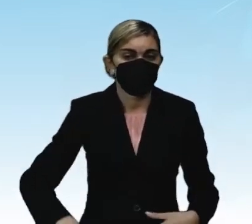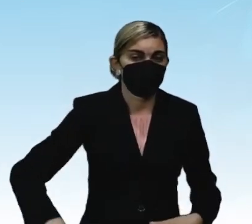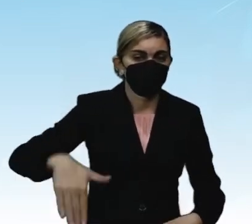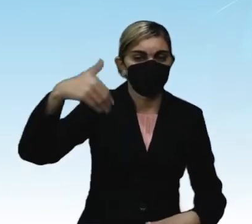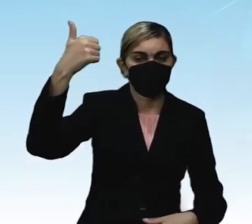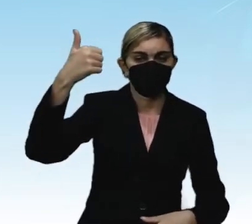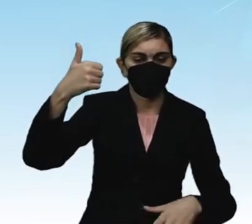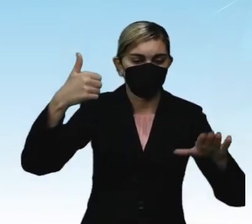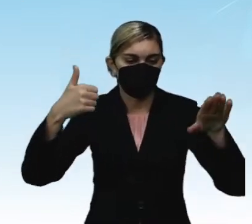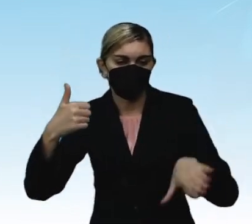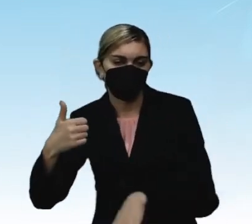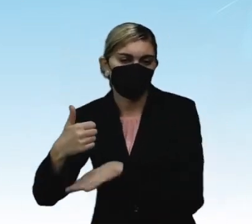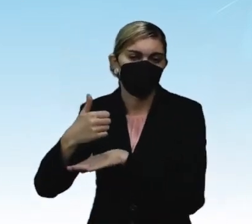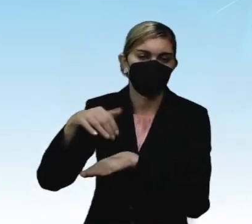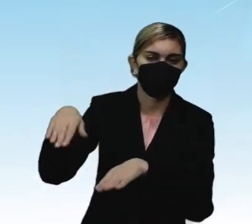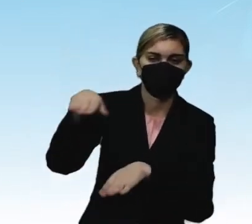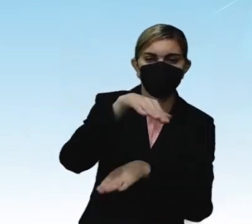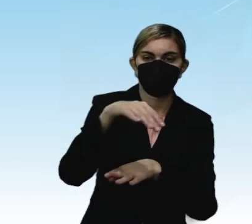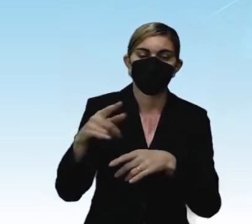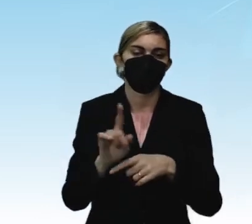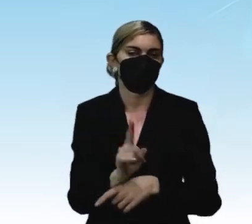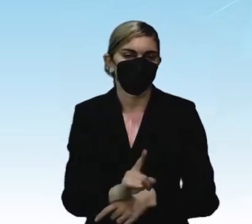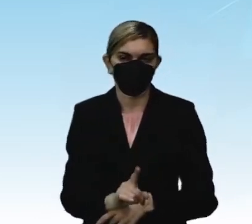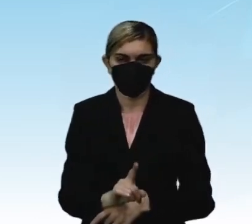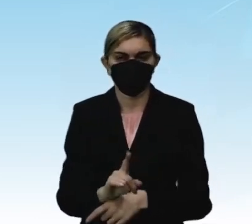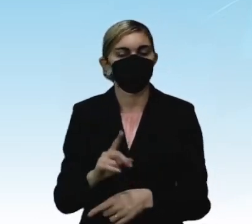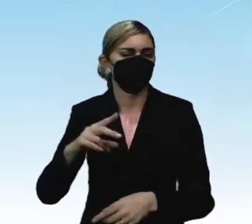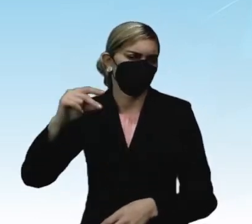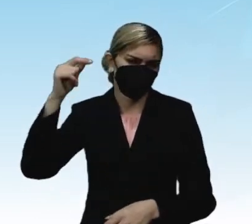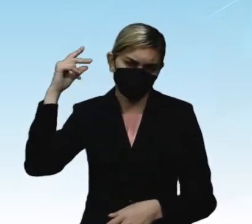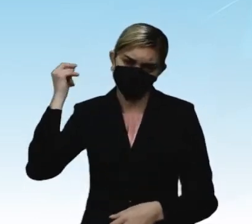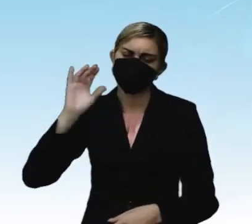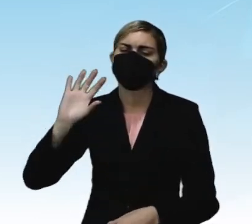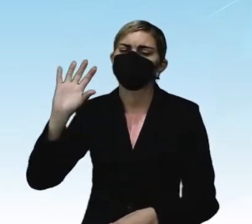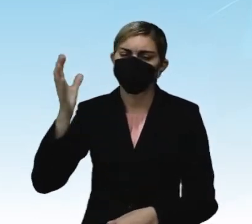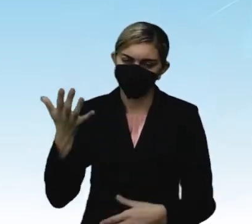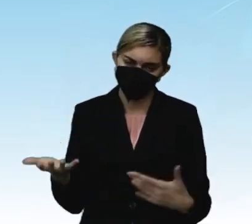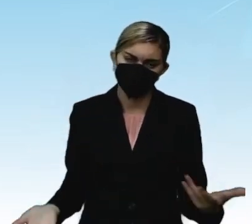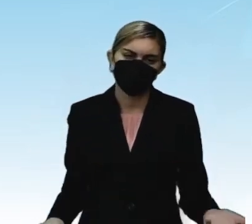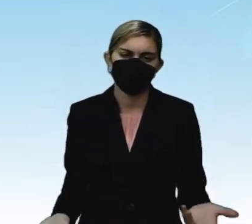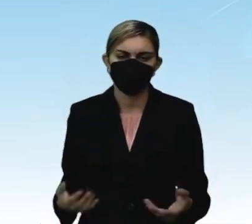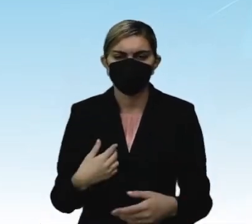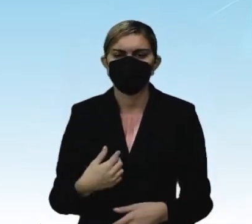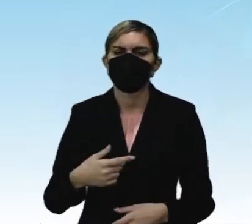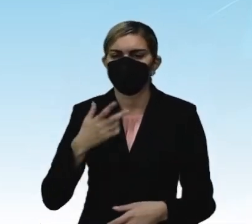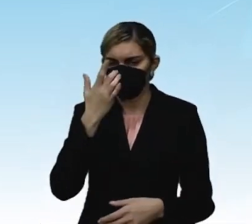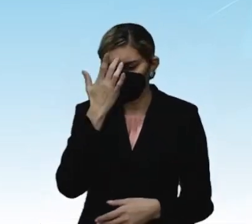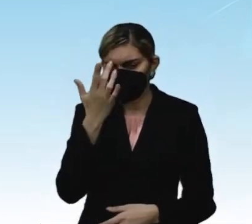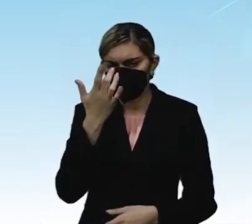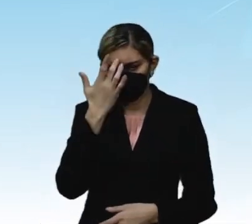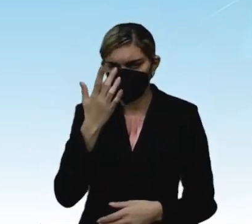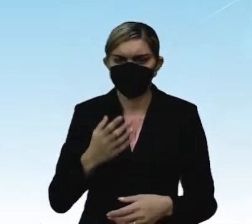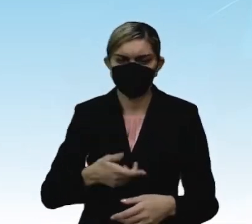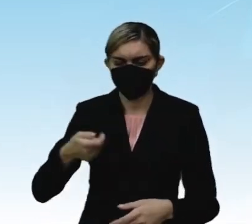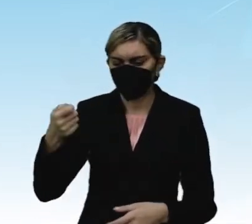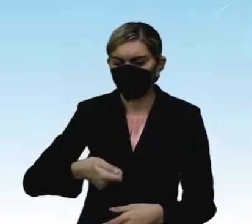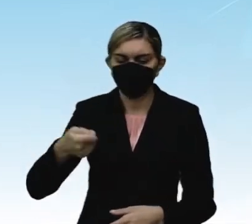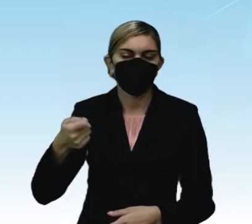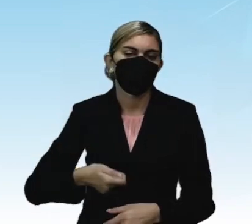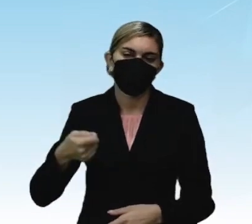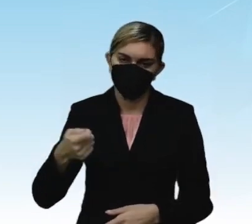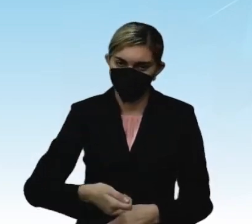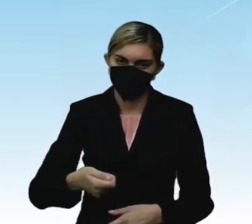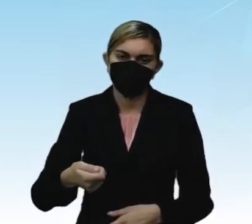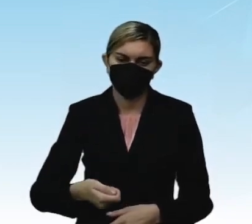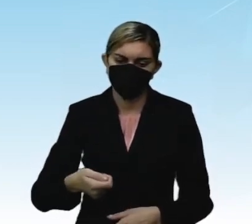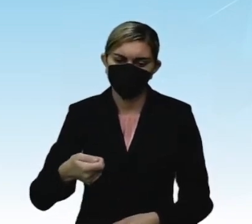não. Tá errado. Então, mas naquela época aconteceu isso. Então, foi muito fácil impor,